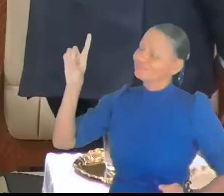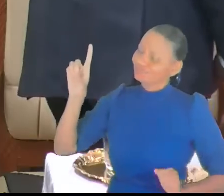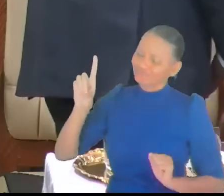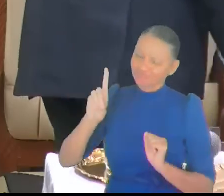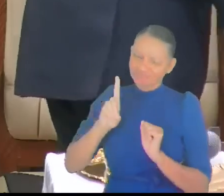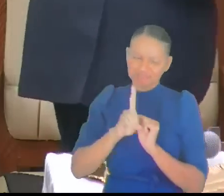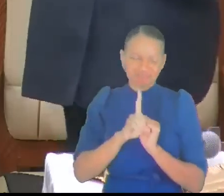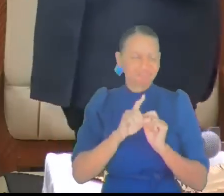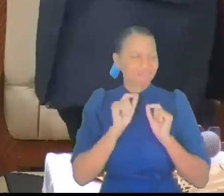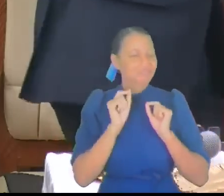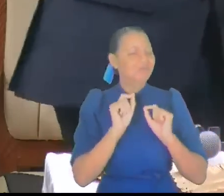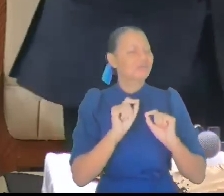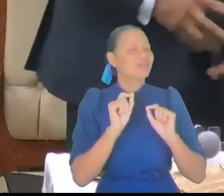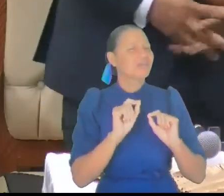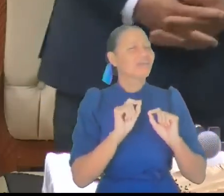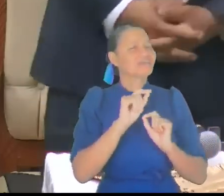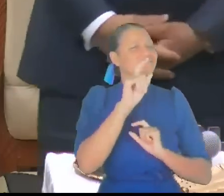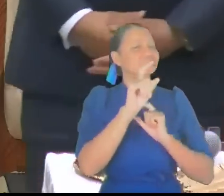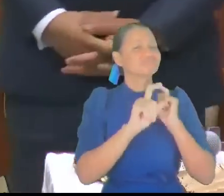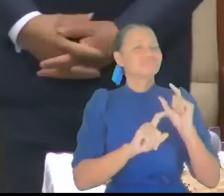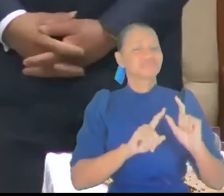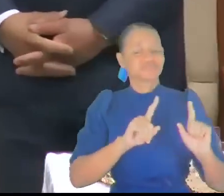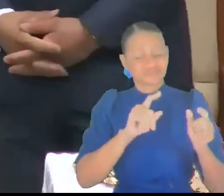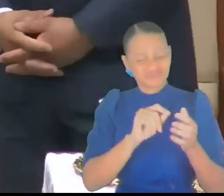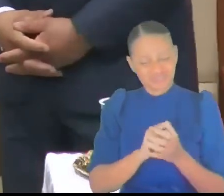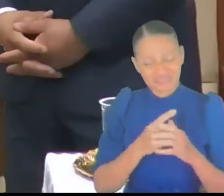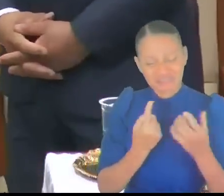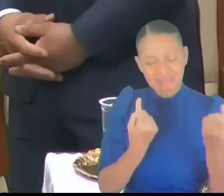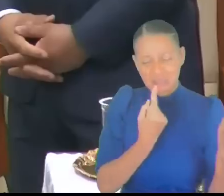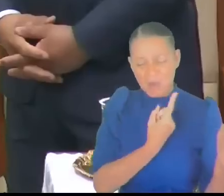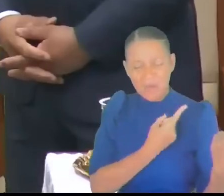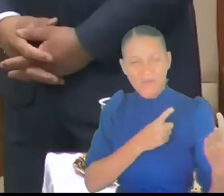quem será?